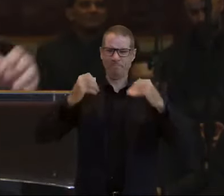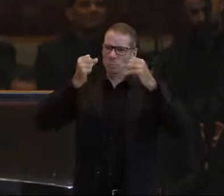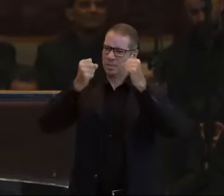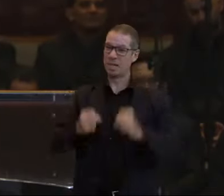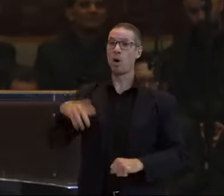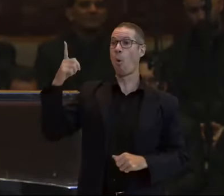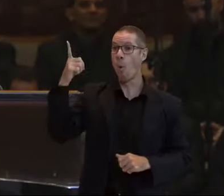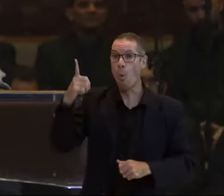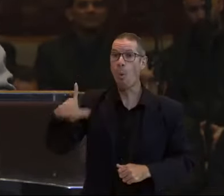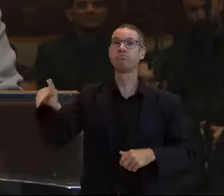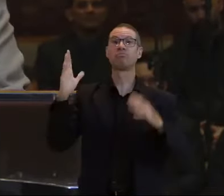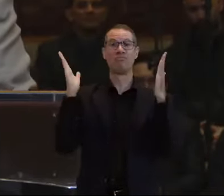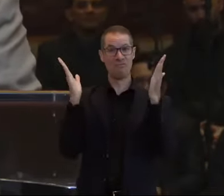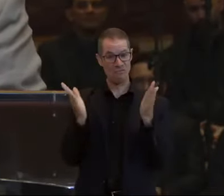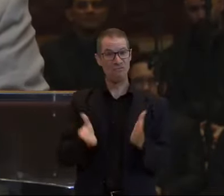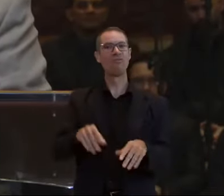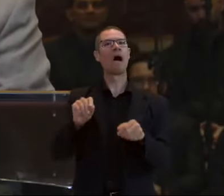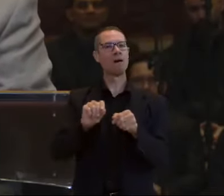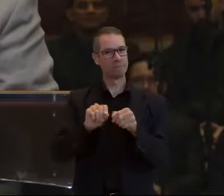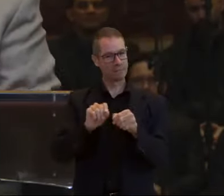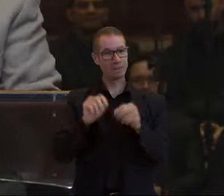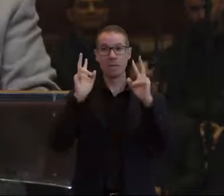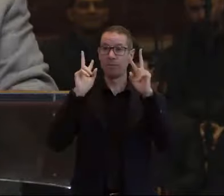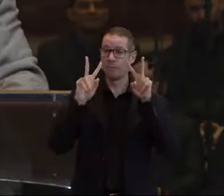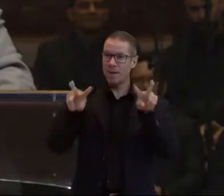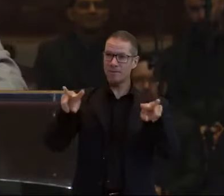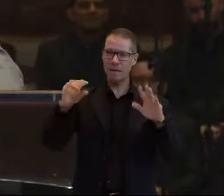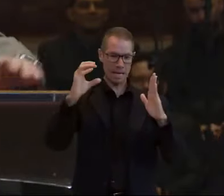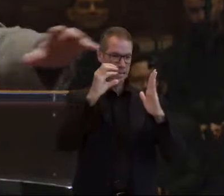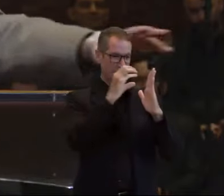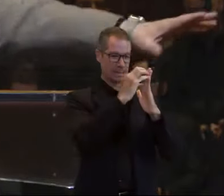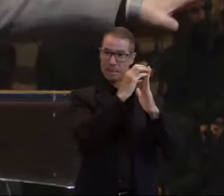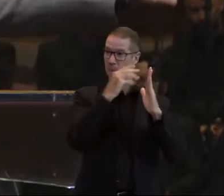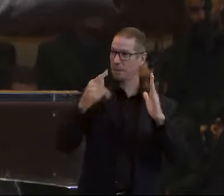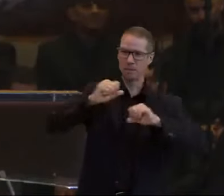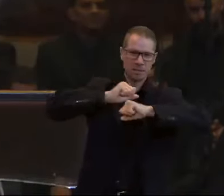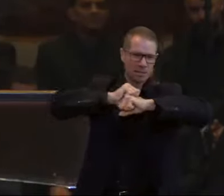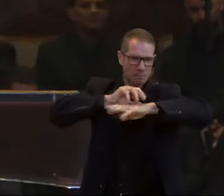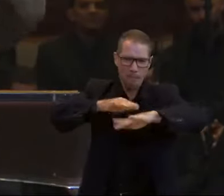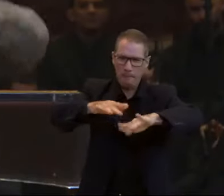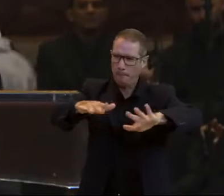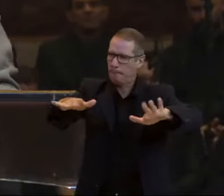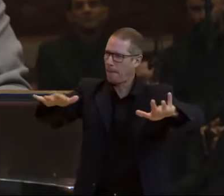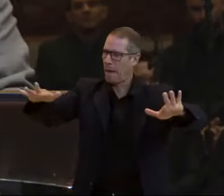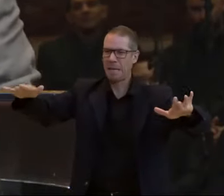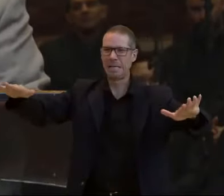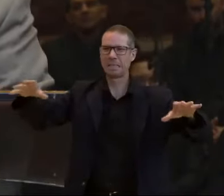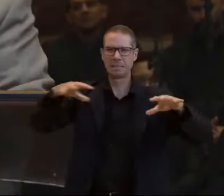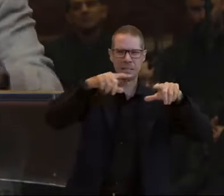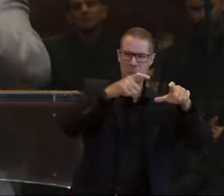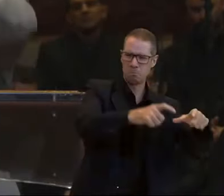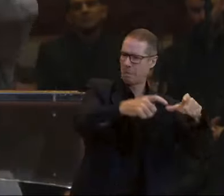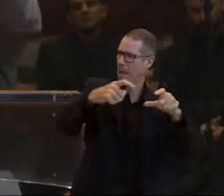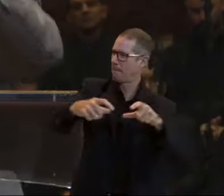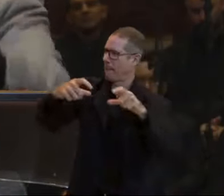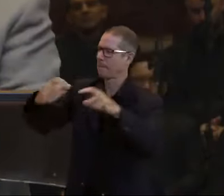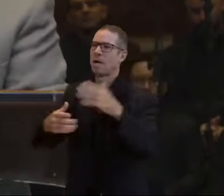outros já fizeram. Você vai ver as células dele espalhadas aqui, e